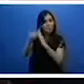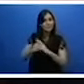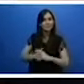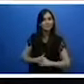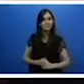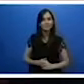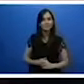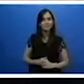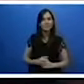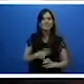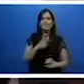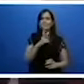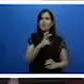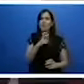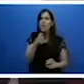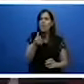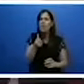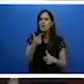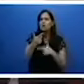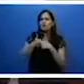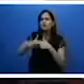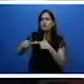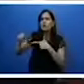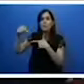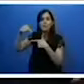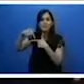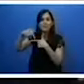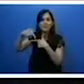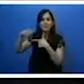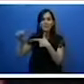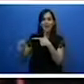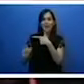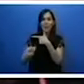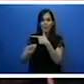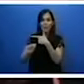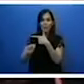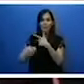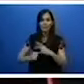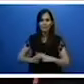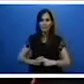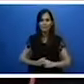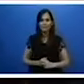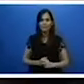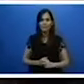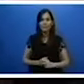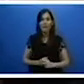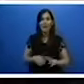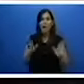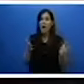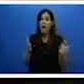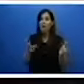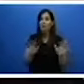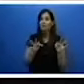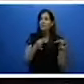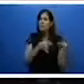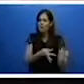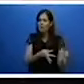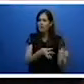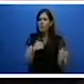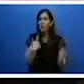Então, 56 dividido por 7 é igual a 8. E por último, nós temos